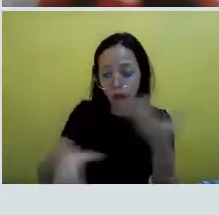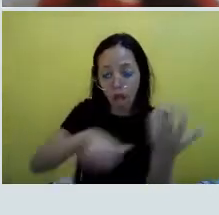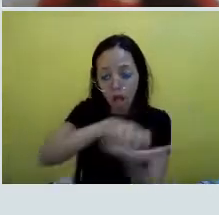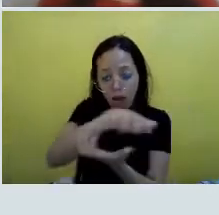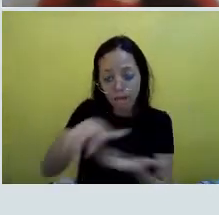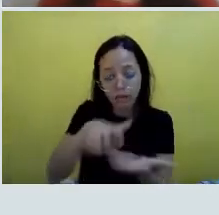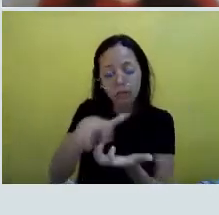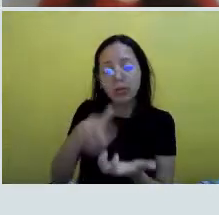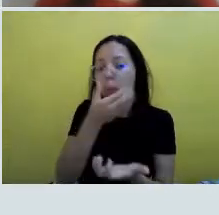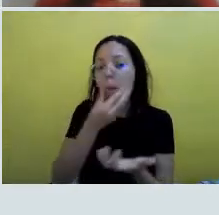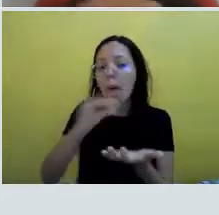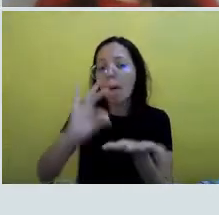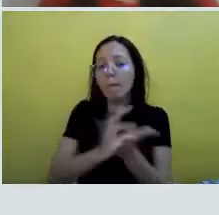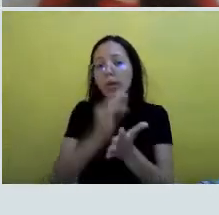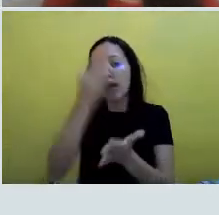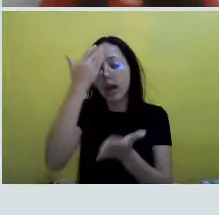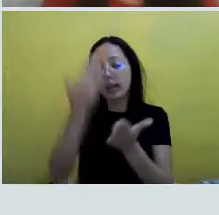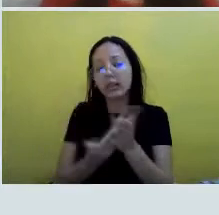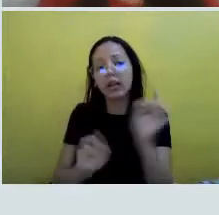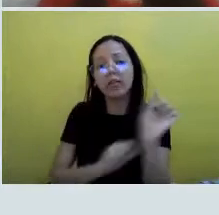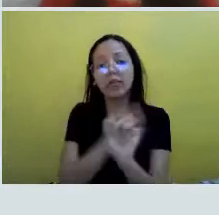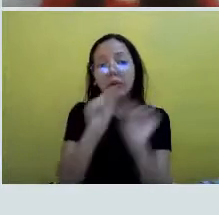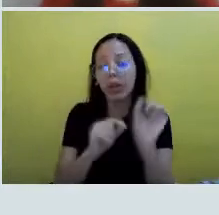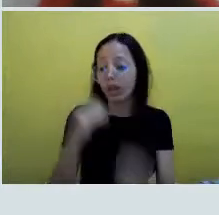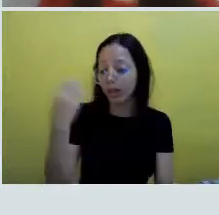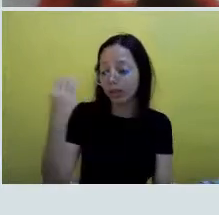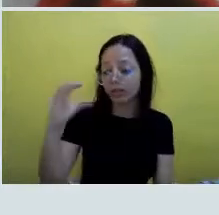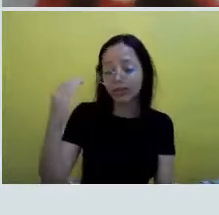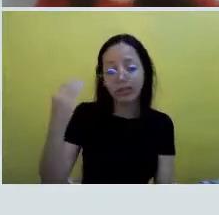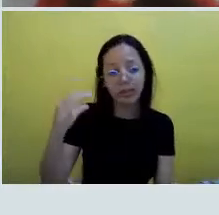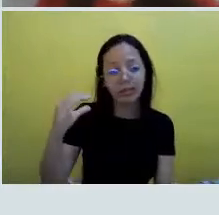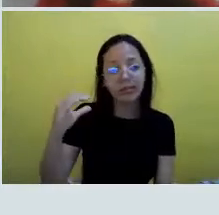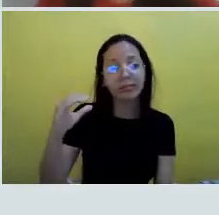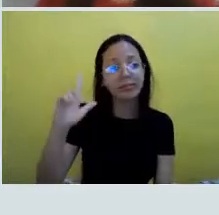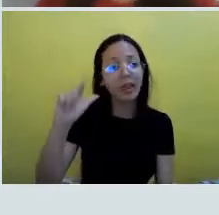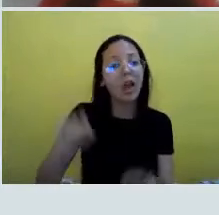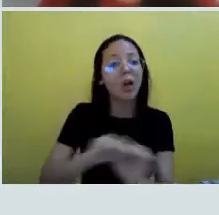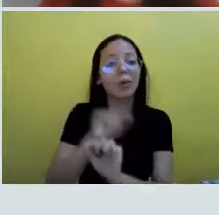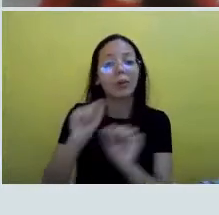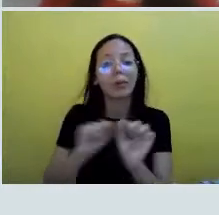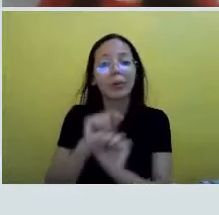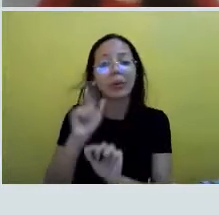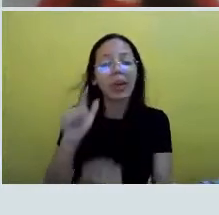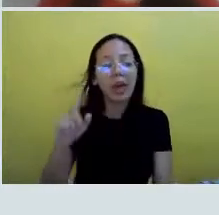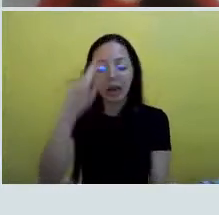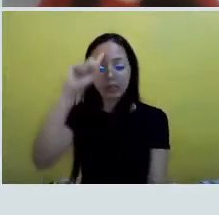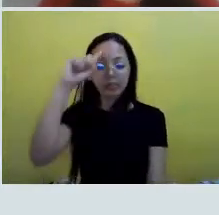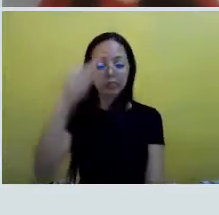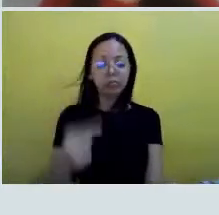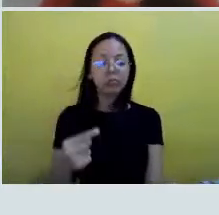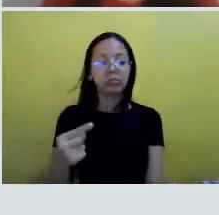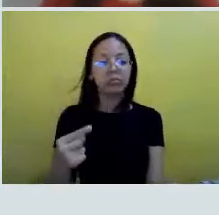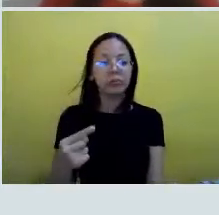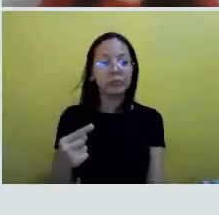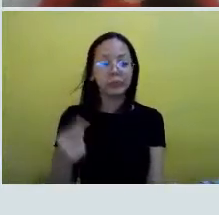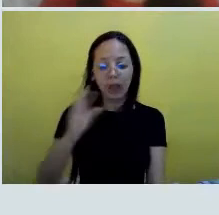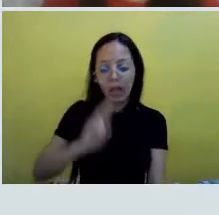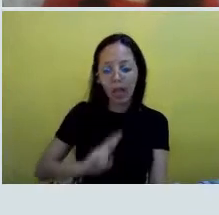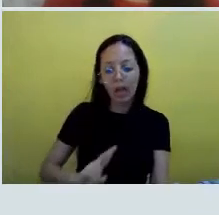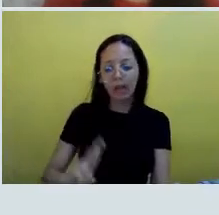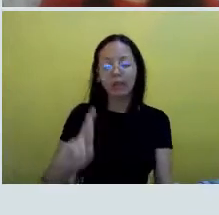Saint-Simon acreditava ser necessário que a ciência ela tomasse o lugar da autoridade religiosa da